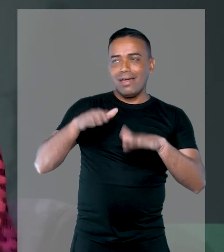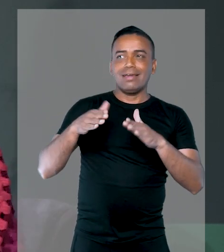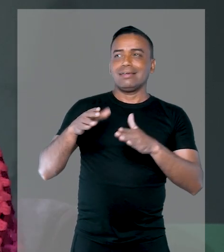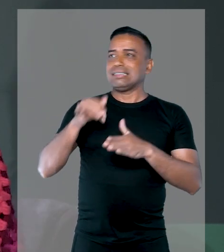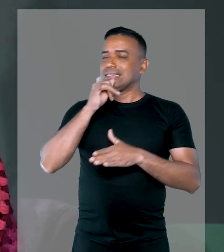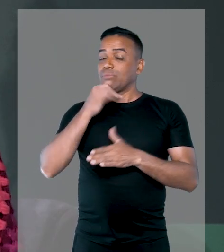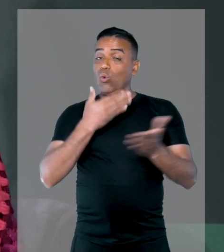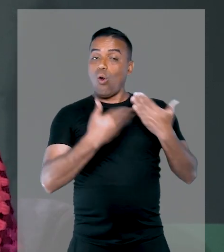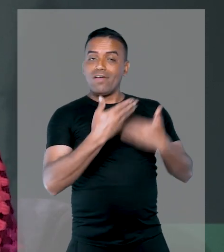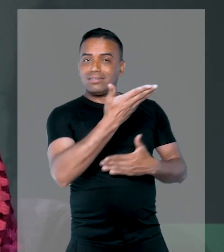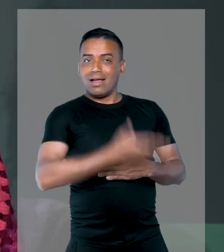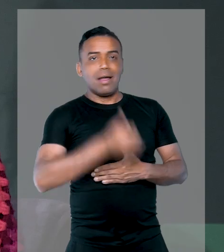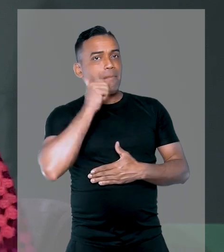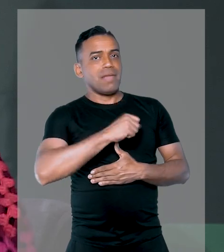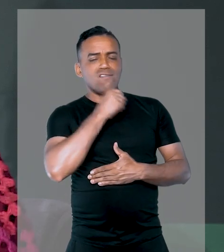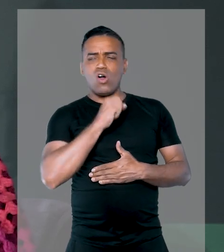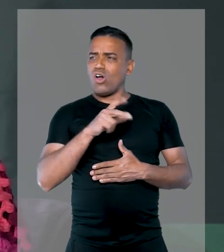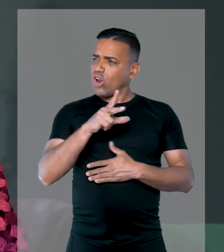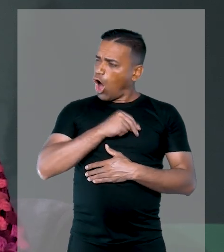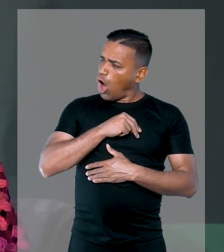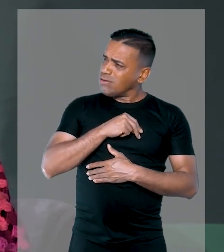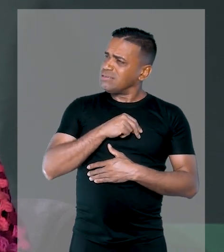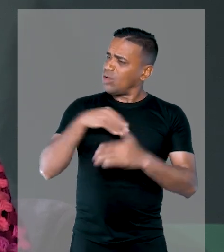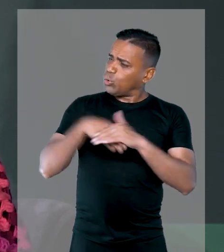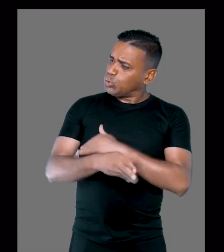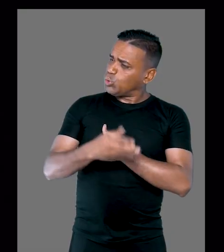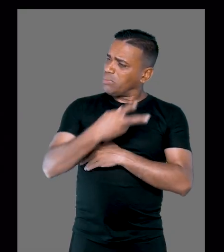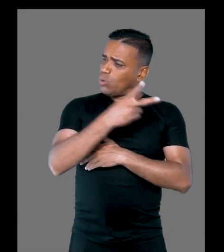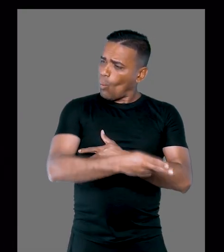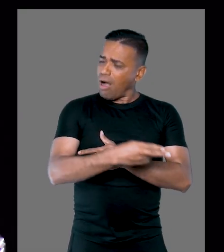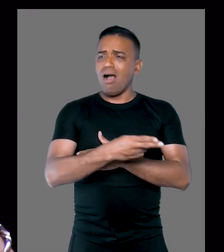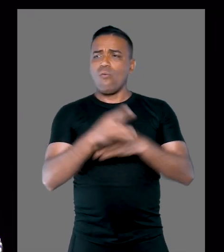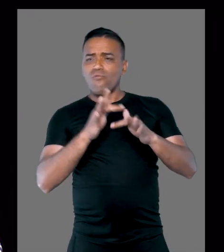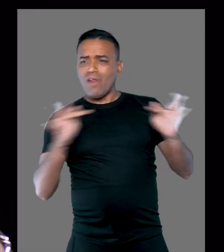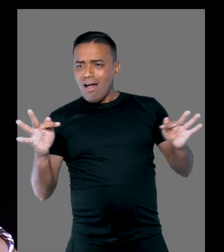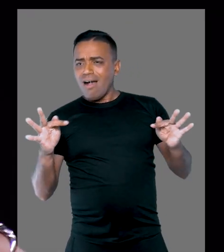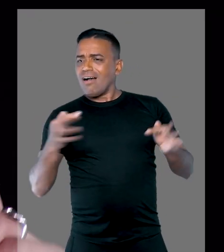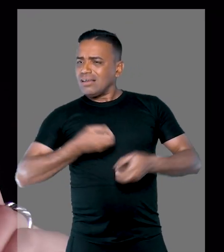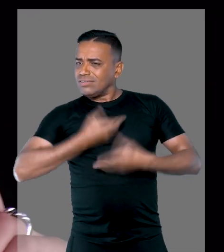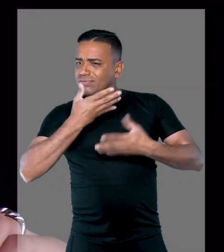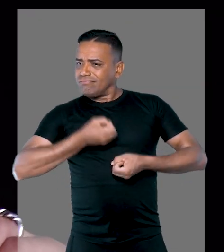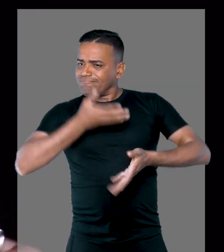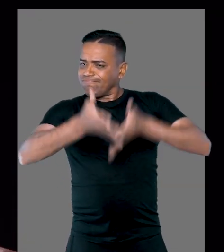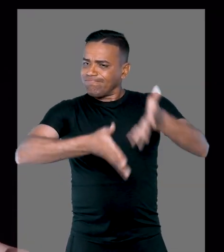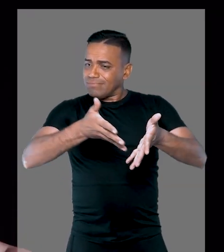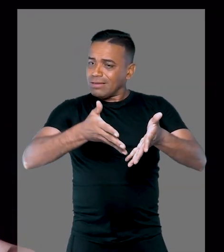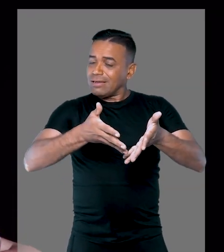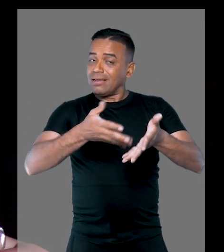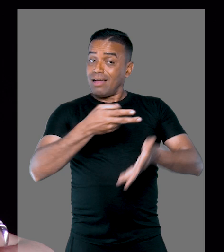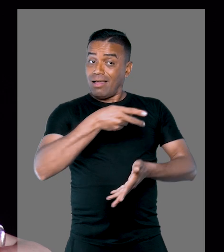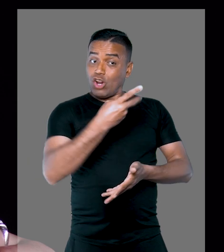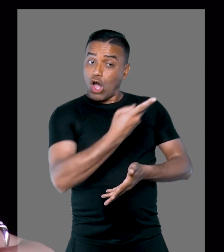conversando com ela, eu fico, nossa, será que veio disso, assim, sabe? Umas expressões que a minha avó fala que, às vezes, eu percebo que tem muito de mim